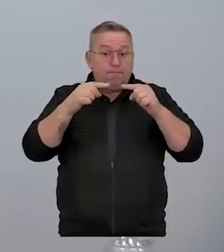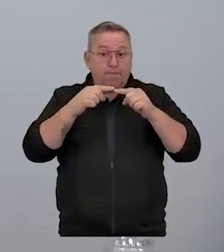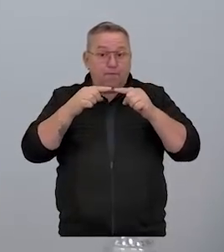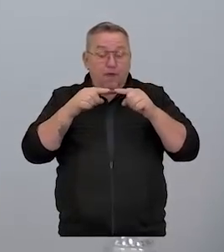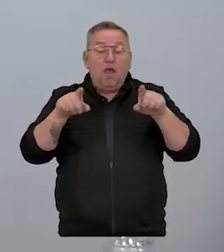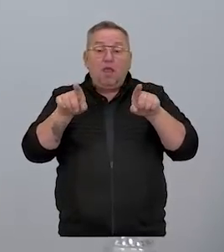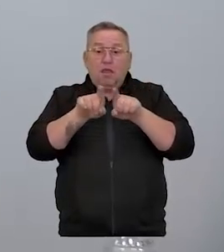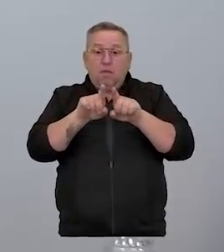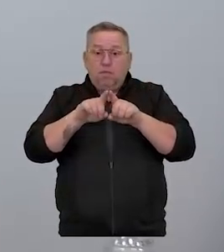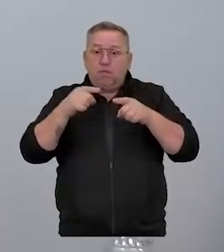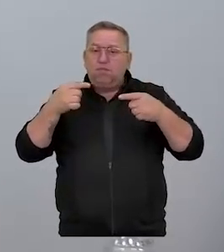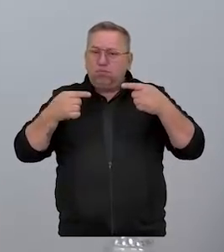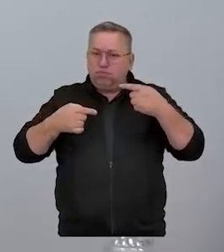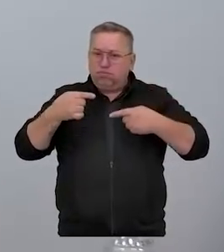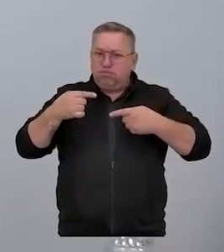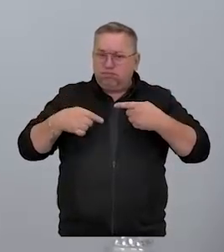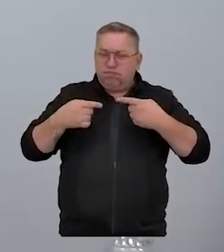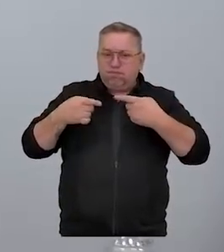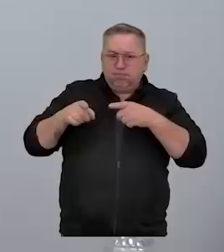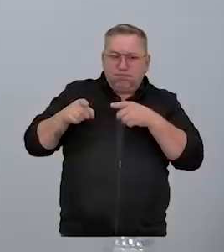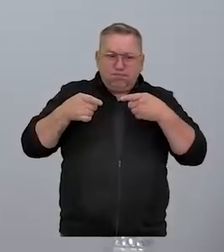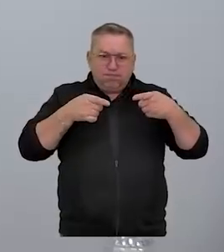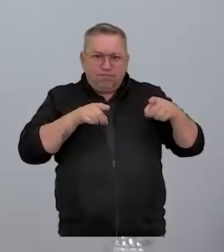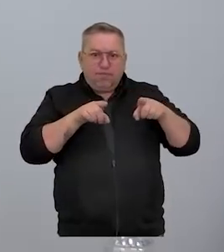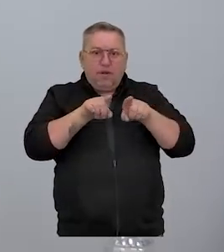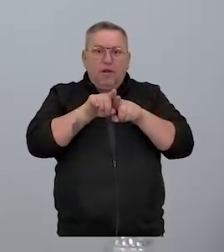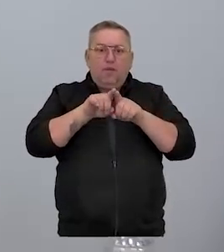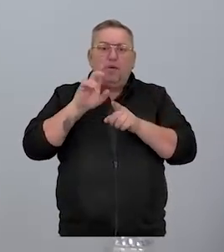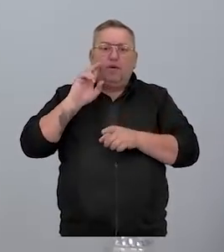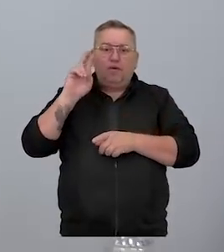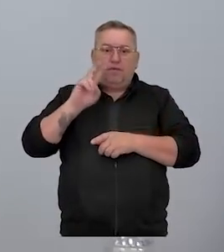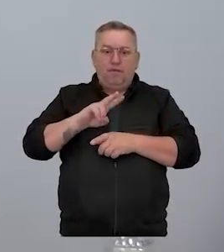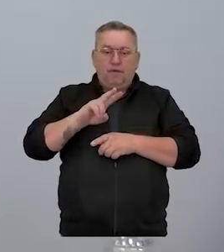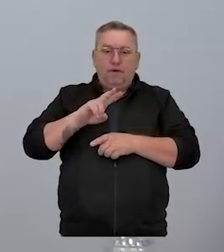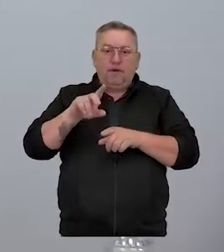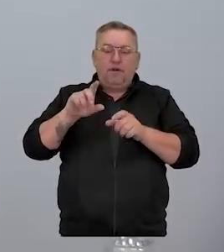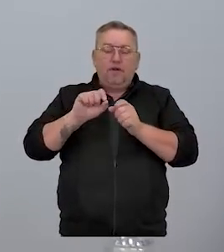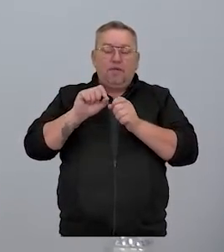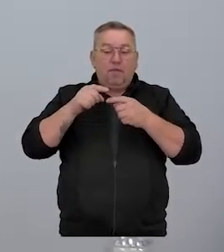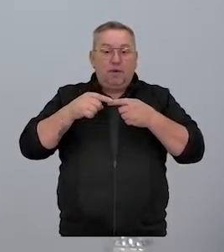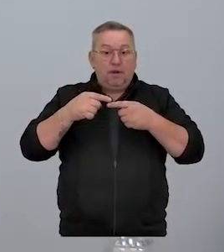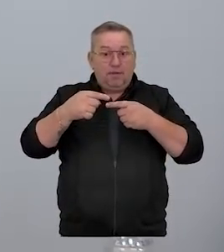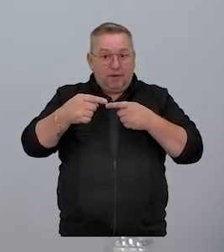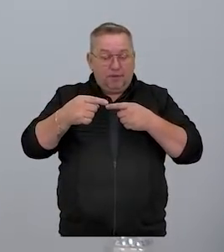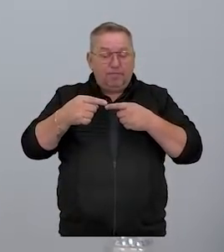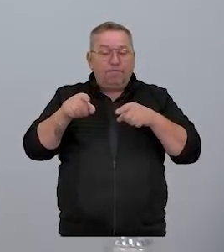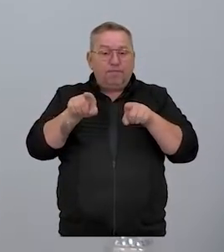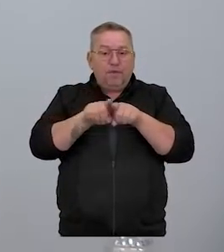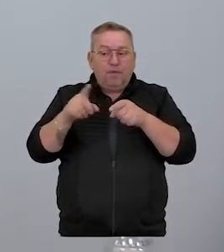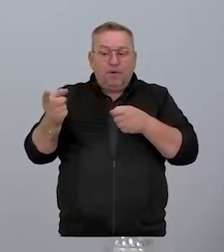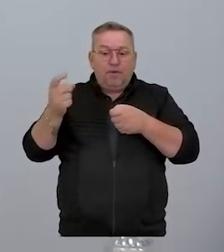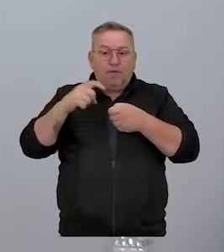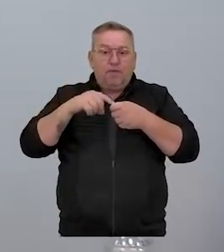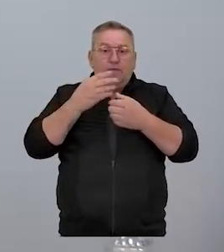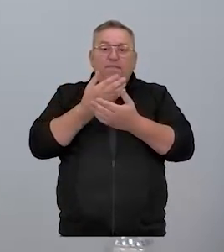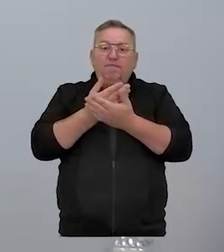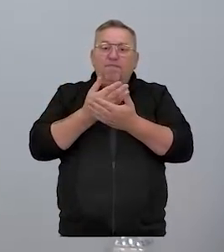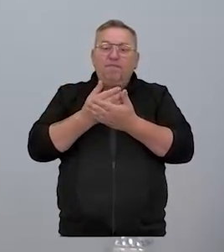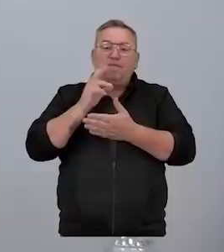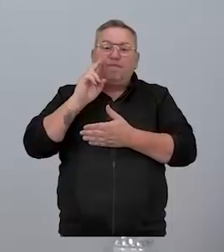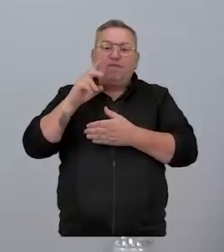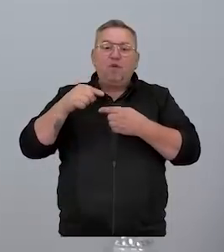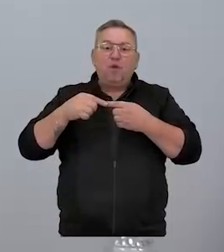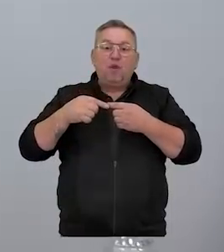polêmico. E também nós já vimos esse conteúdo, lembrando que nós estamos aí numa semana de retomada, né? Foi a semana